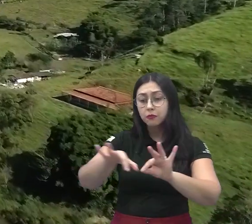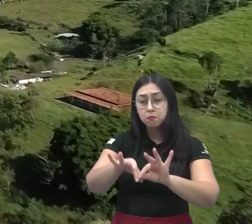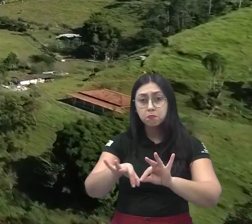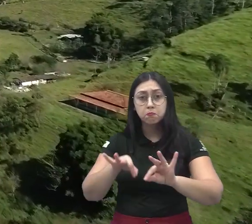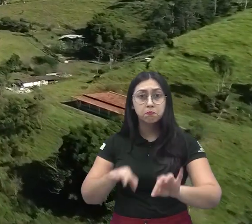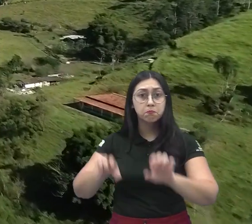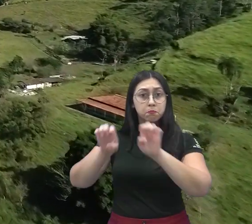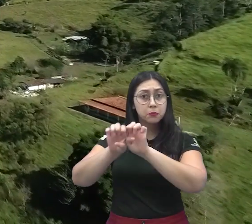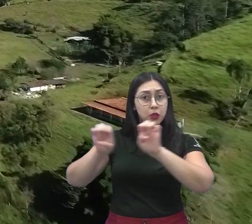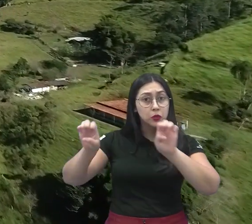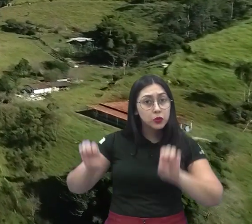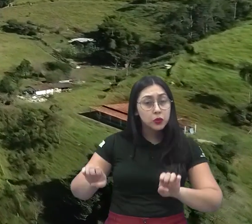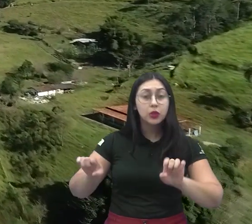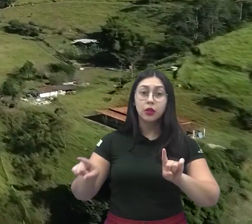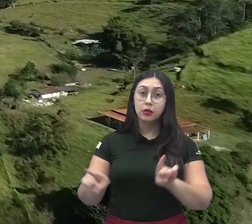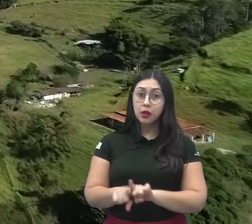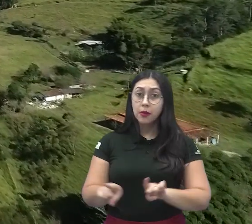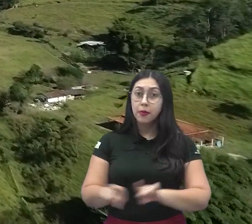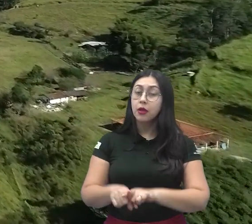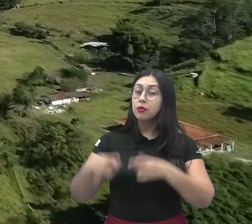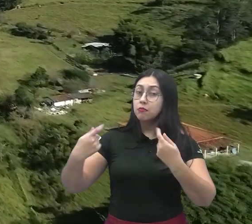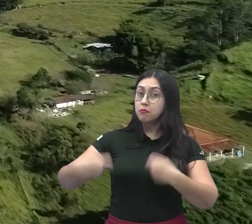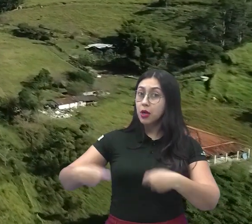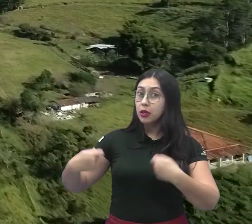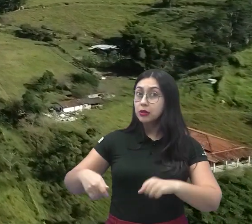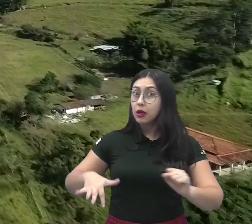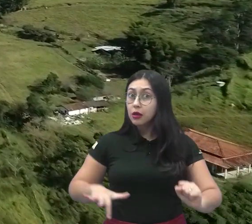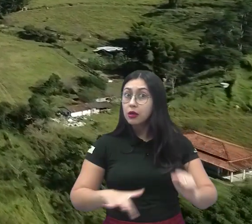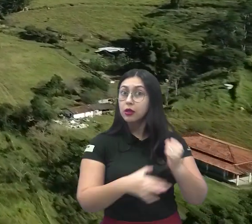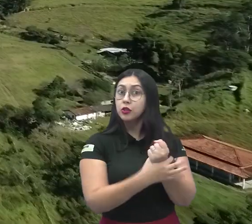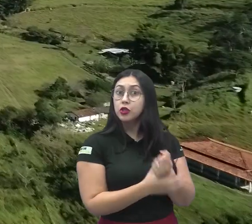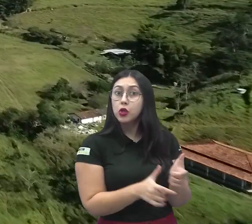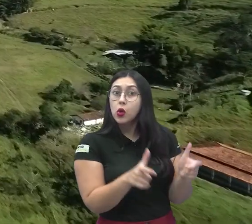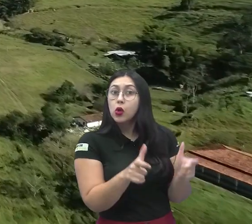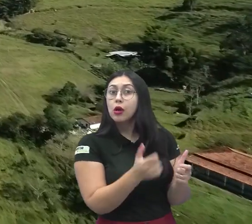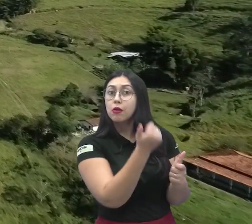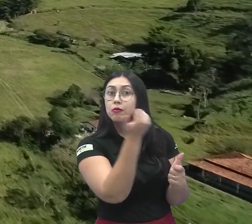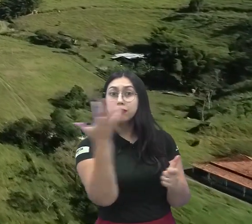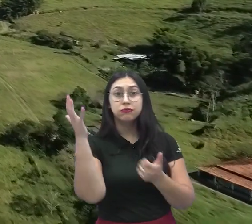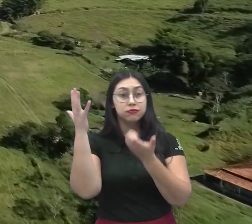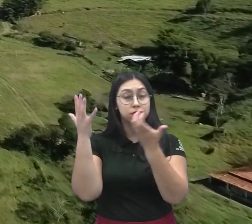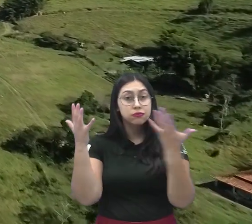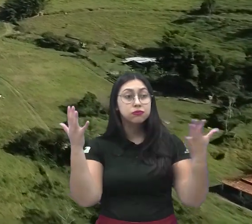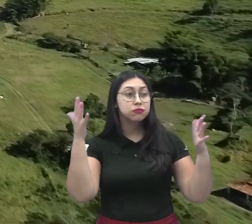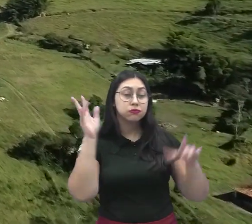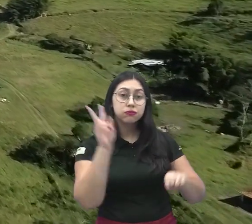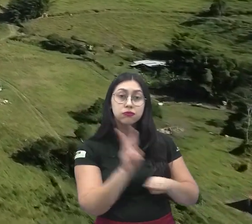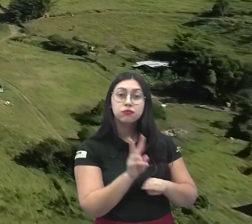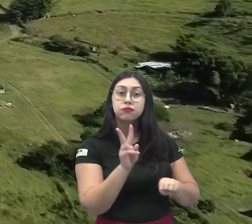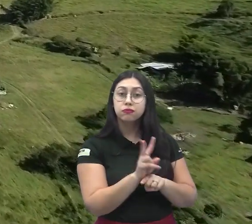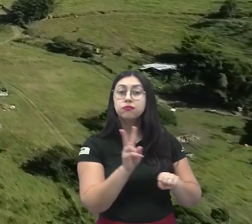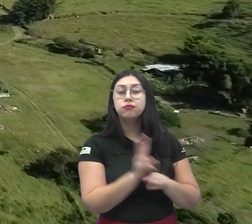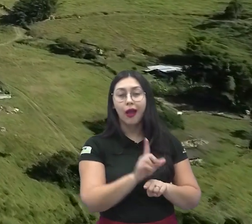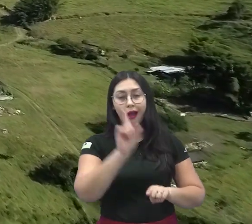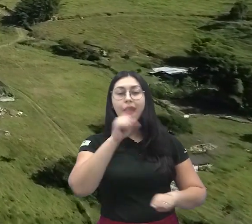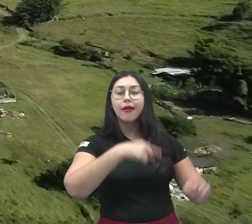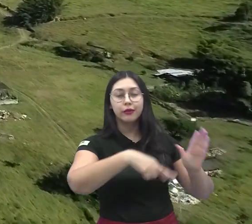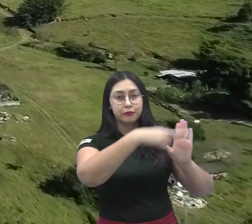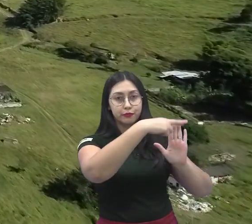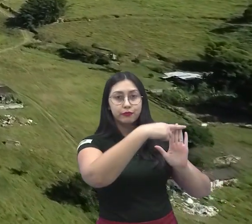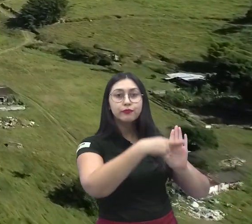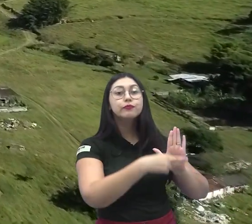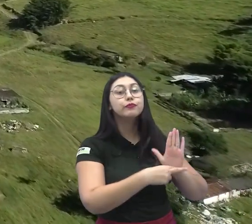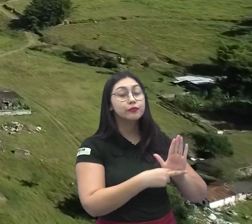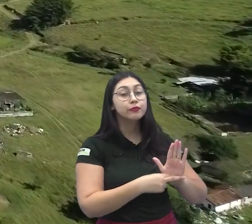tamanho dos lotes, infraestrutura exigida e a necessidade de garantir áreas de preservação ambiental estão entre